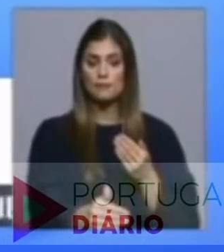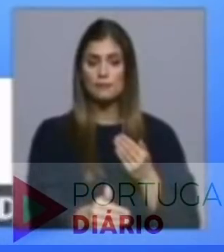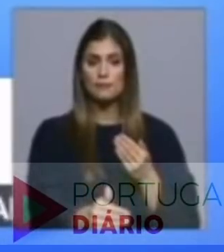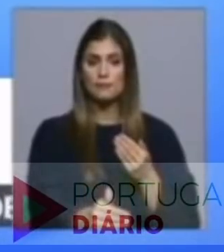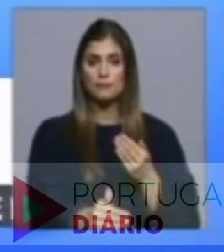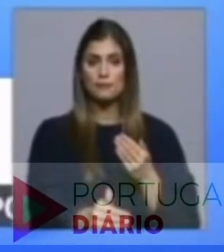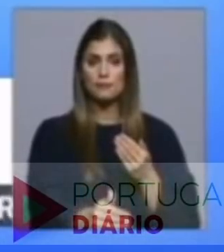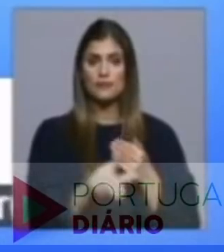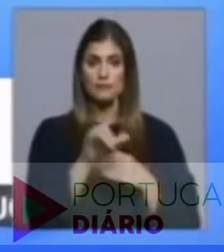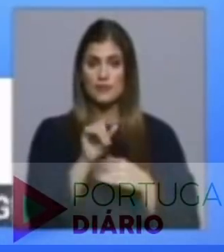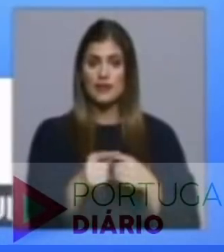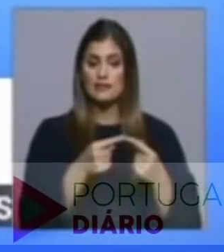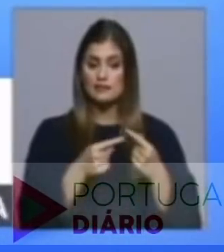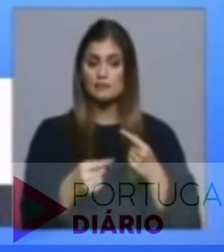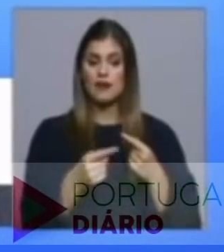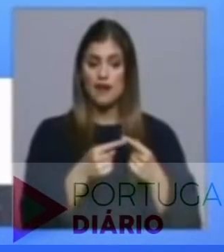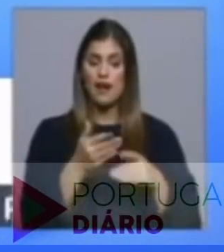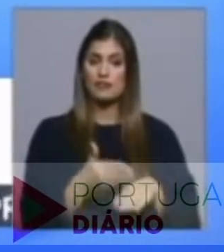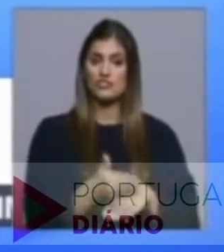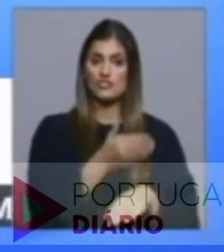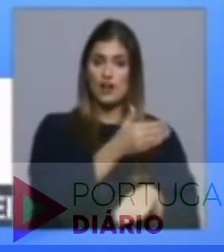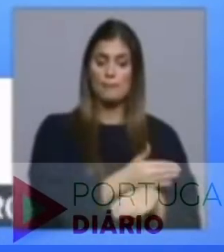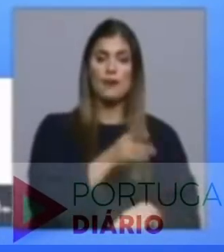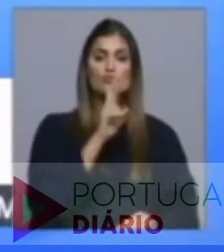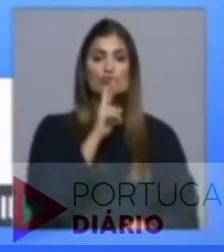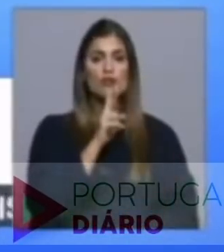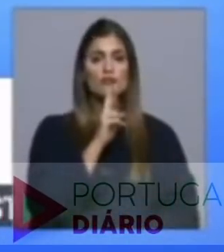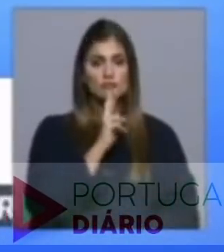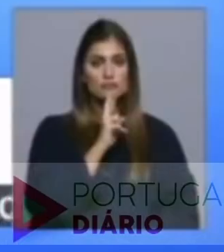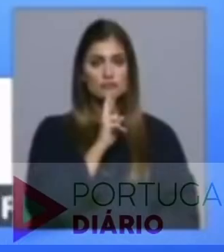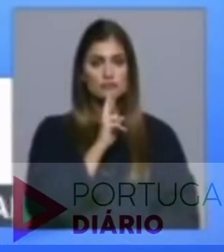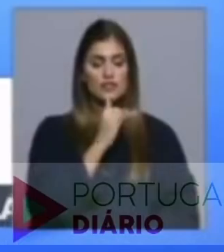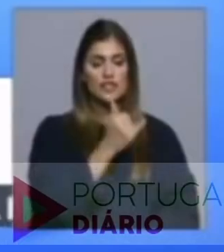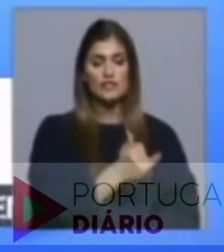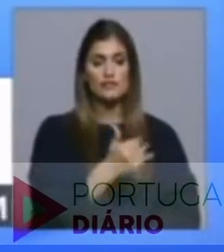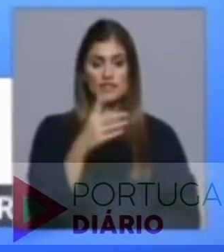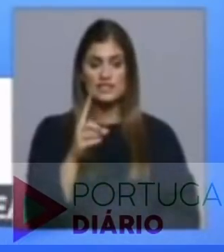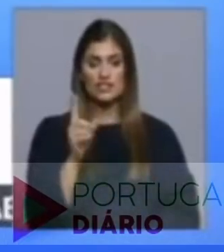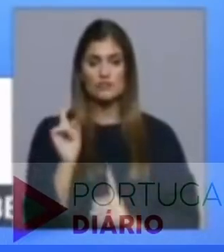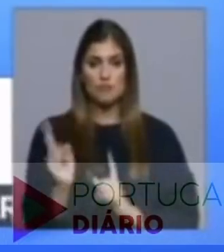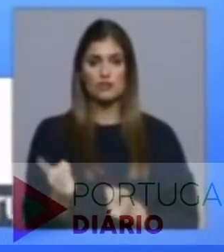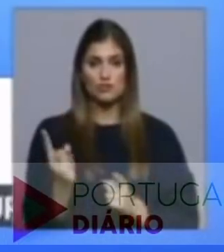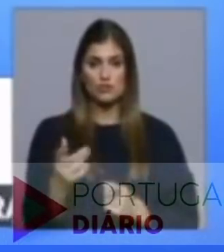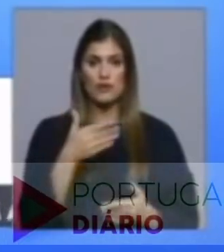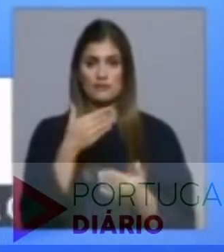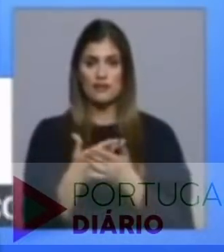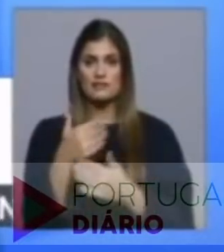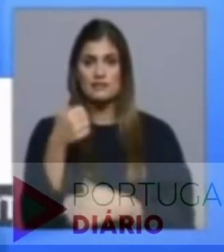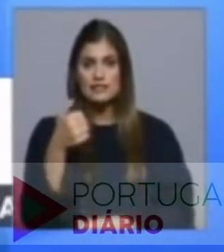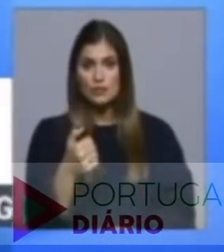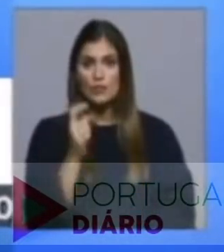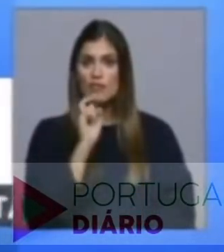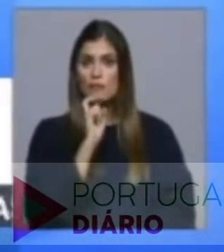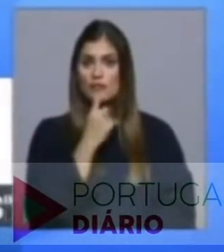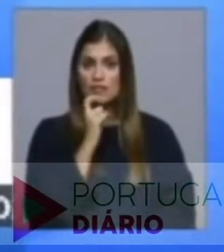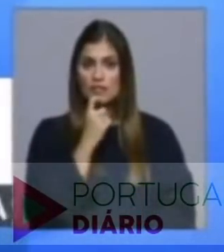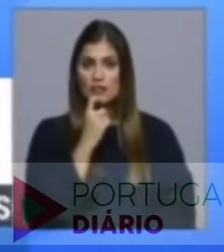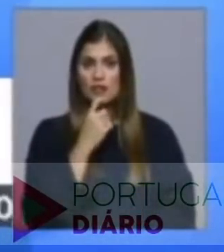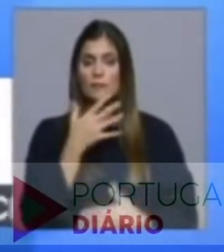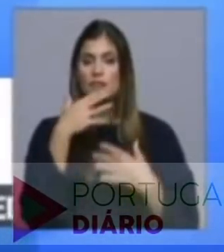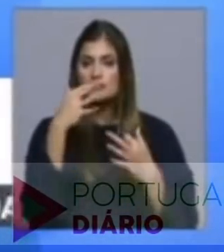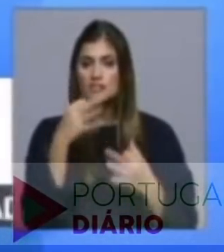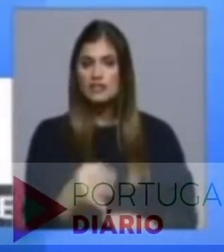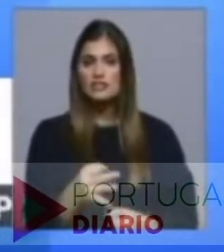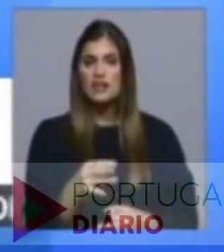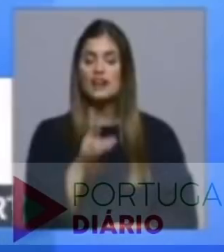e também na semana anterior à Páscoa, entre 26 de março e 5 de abril, para garantir